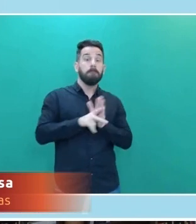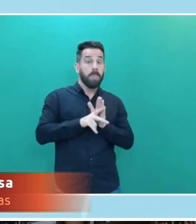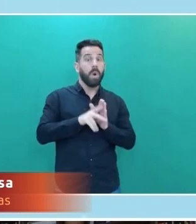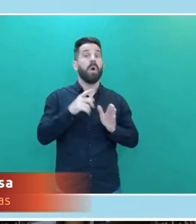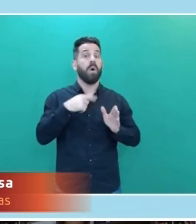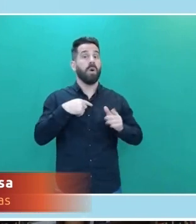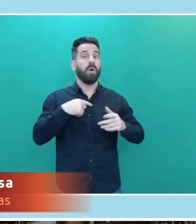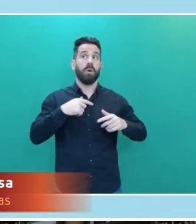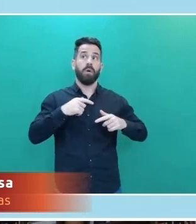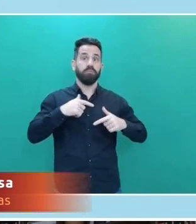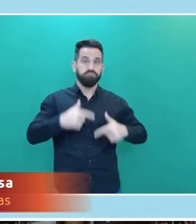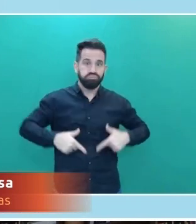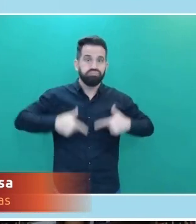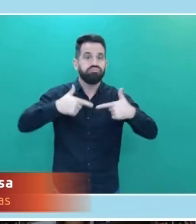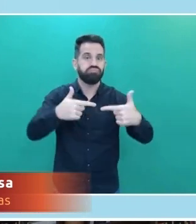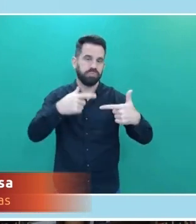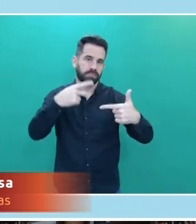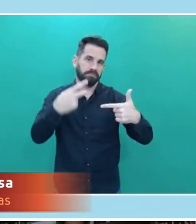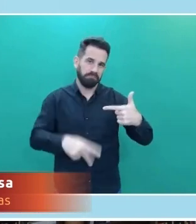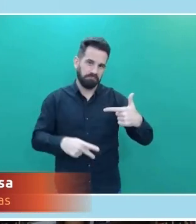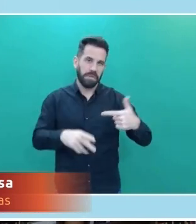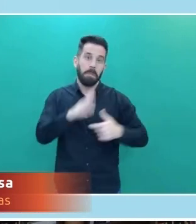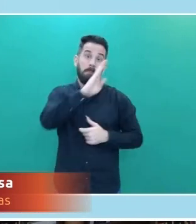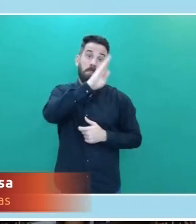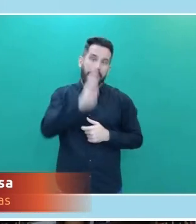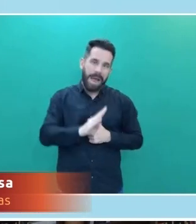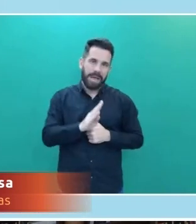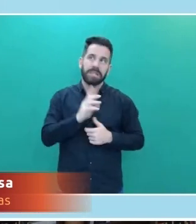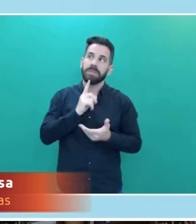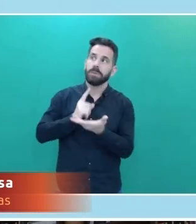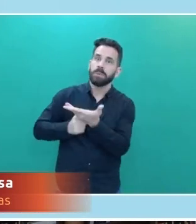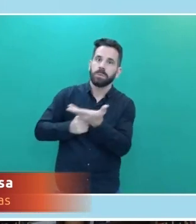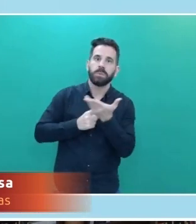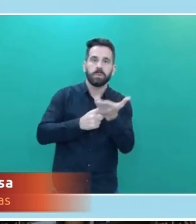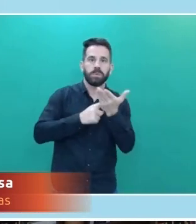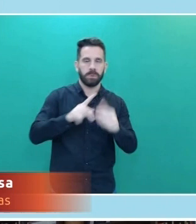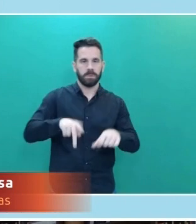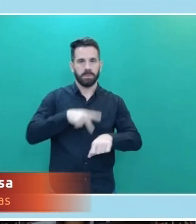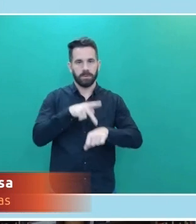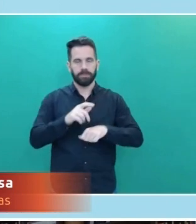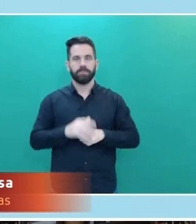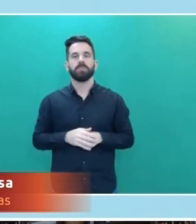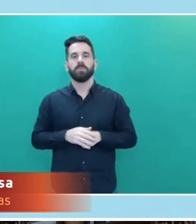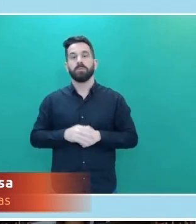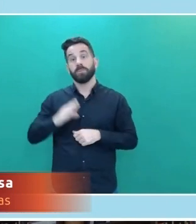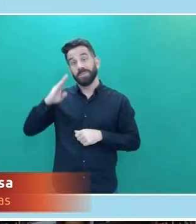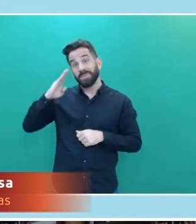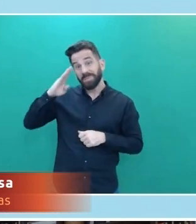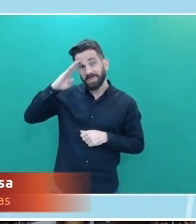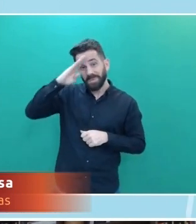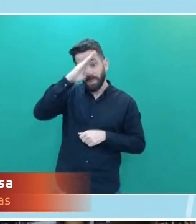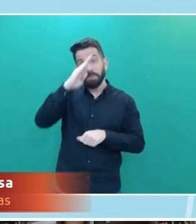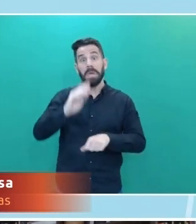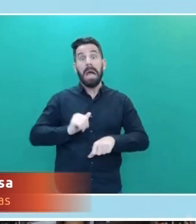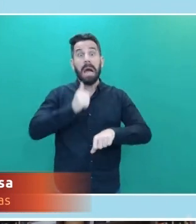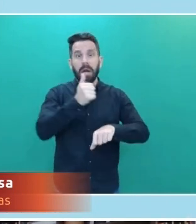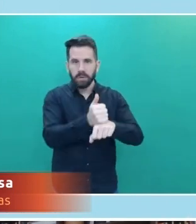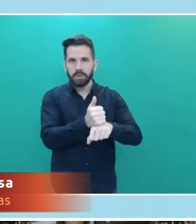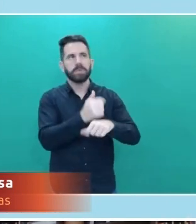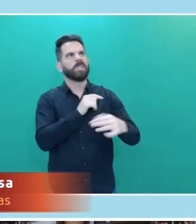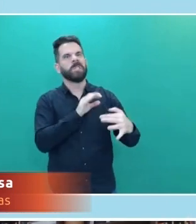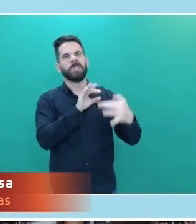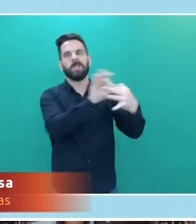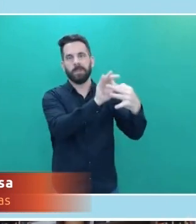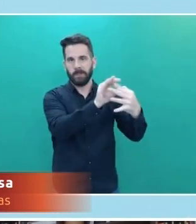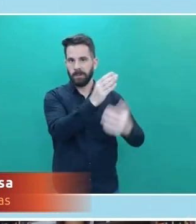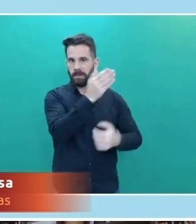Quando o Bolsonaro assume, o Brasil volta a ter um forte alinhamento com os Estados Unidos, mais especificamente com o